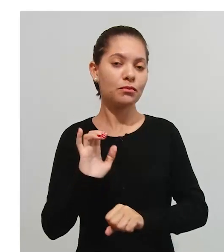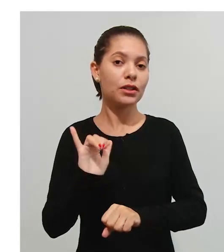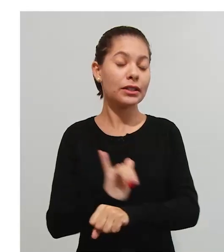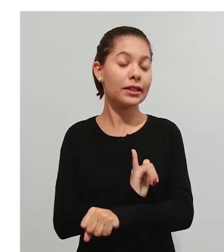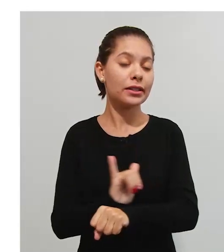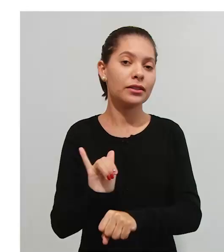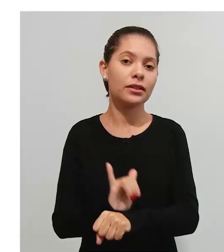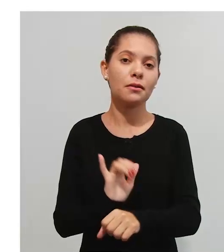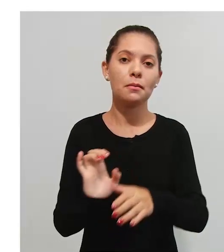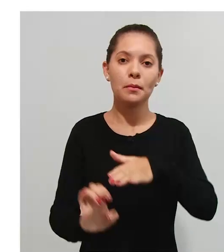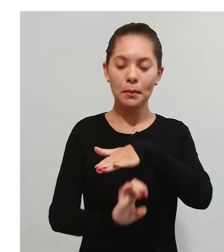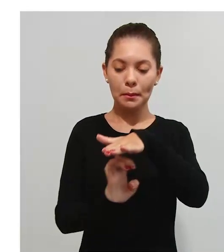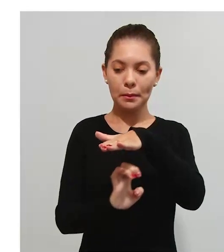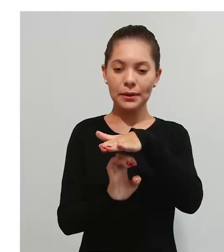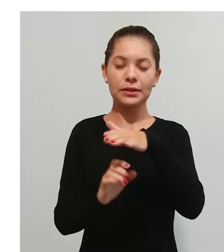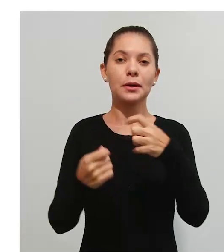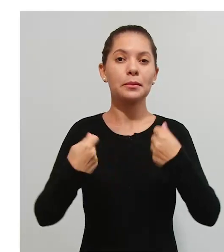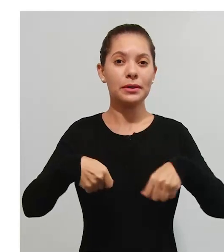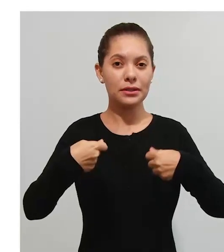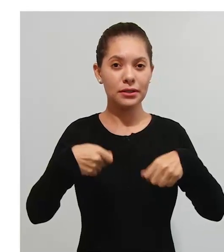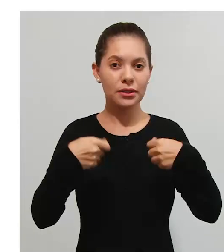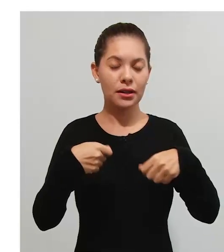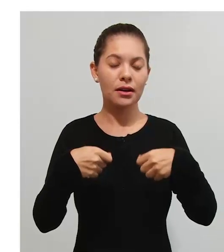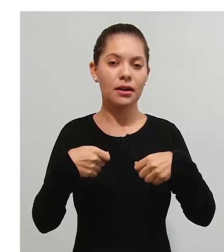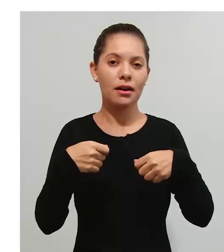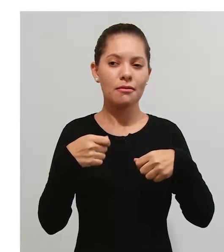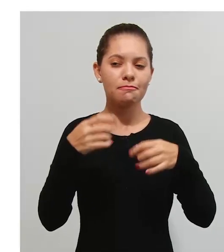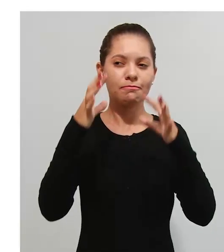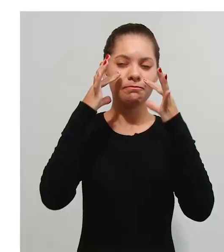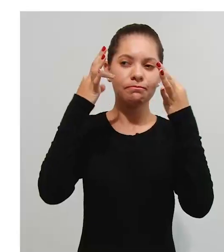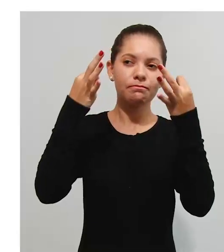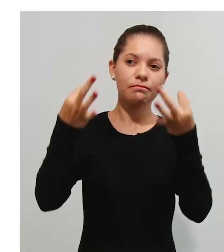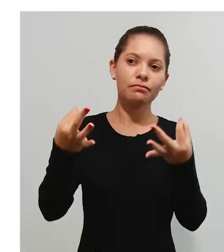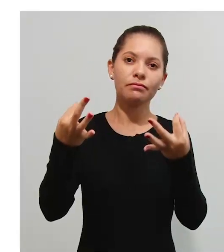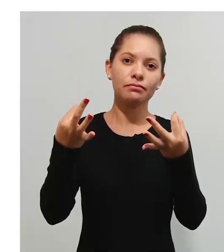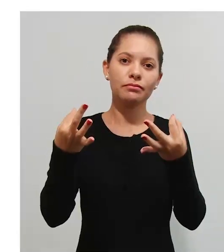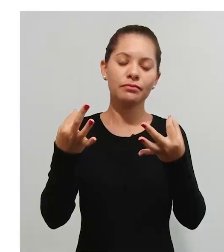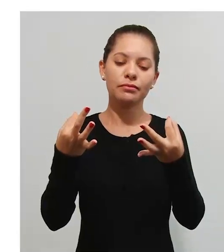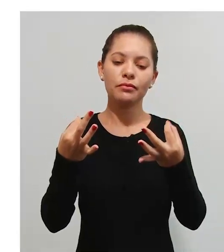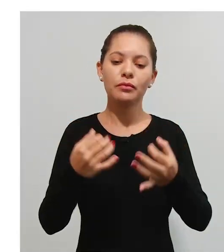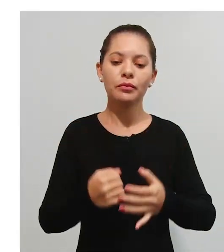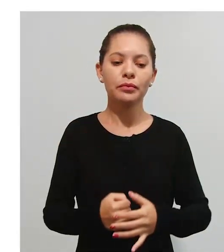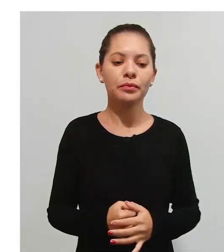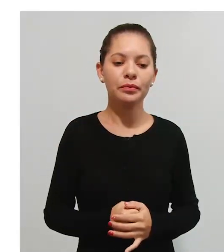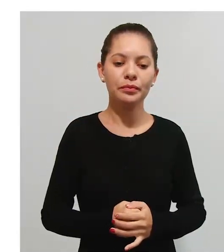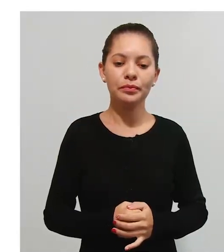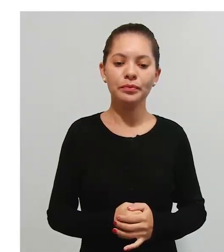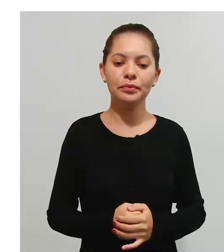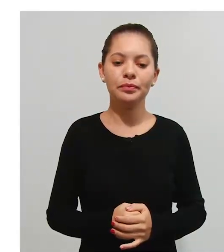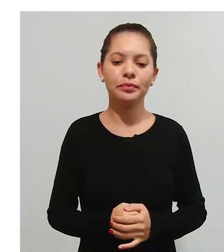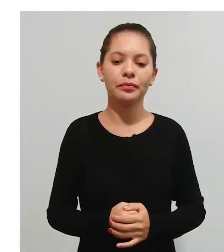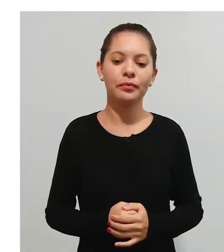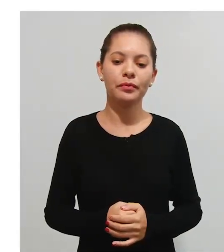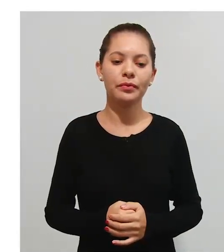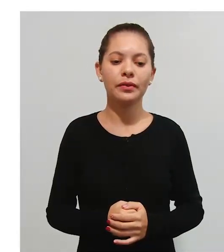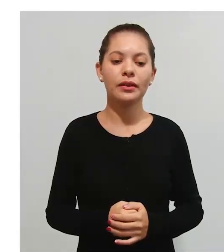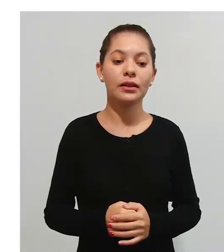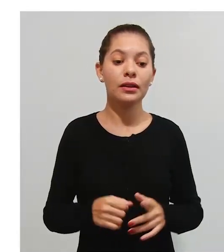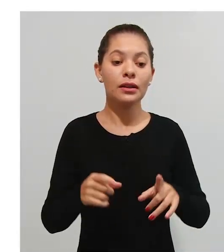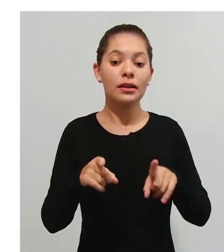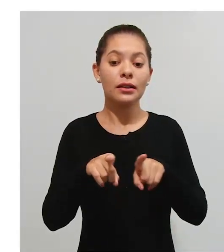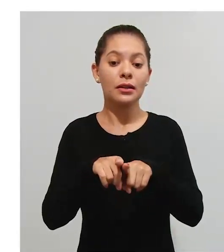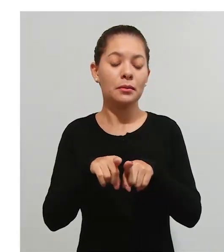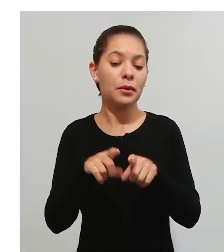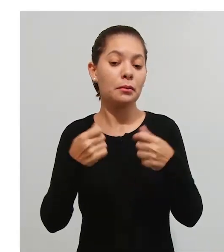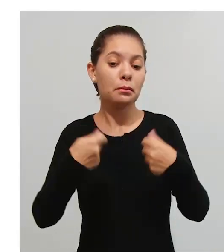da empresa e deve ser levada em consideração para a eficácia das organizações, uma vez que